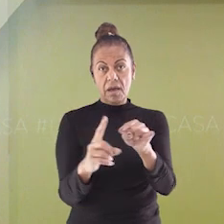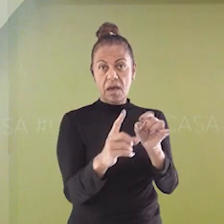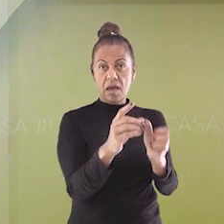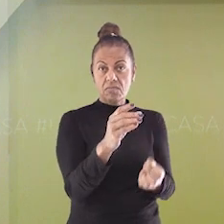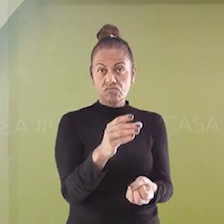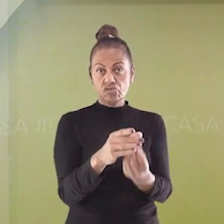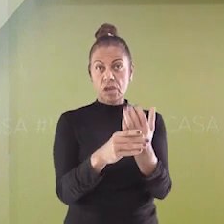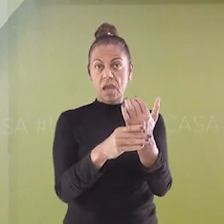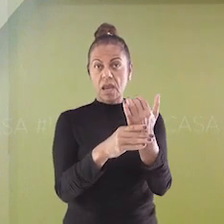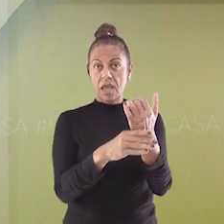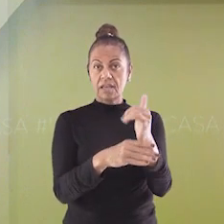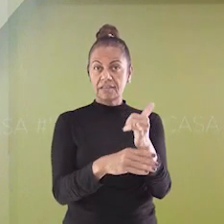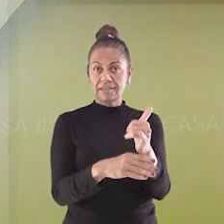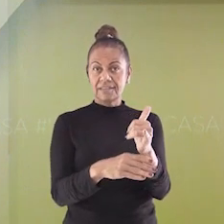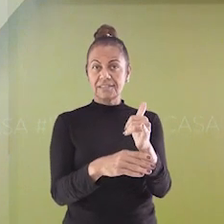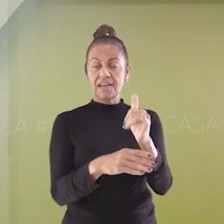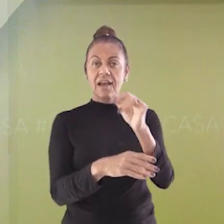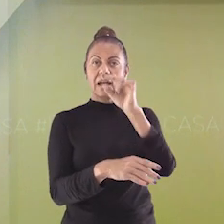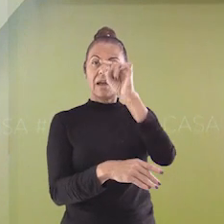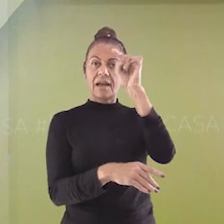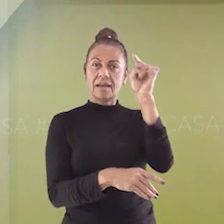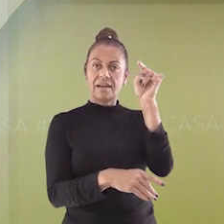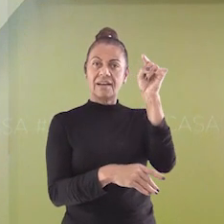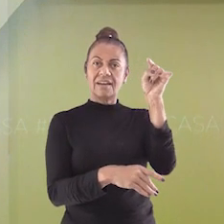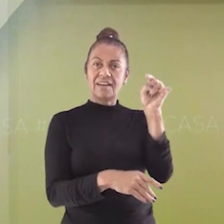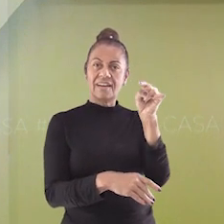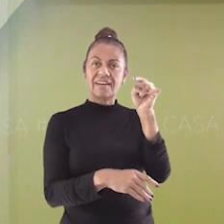para mover os ponteiros do relógio.